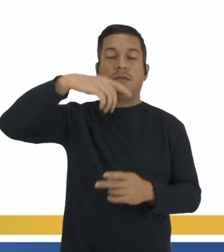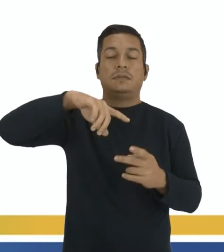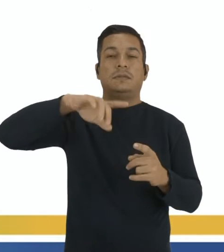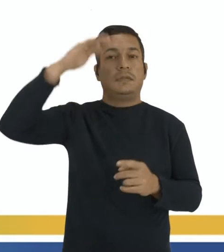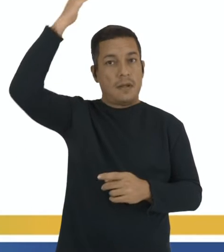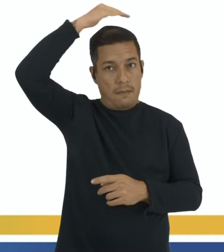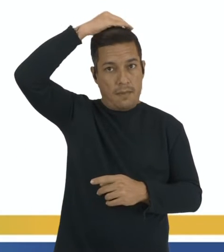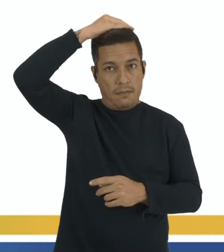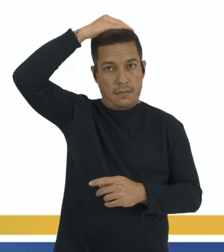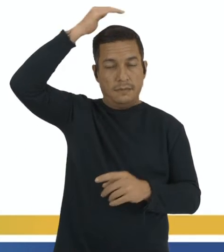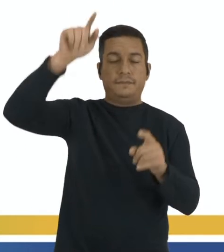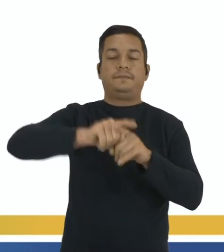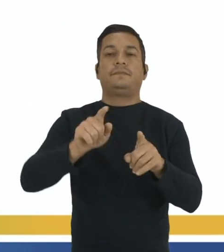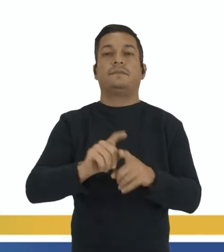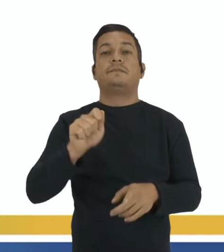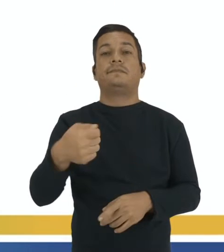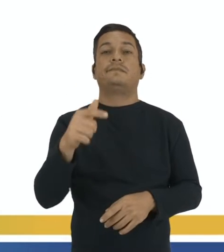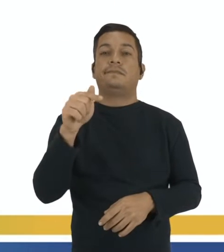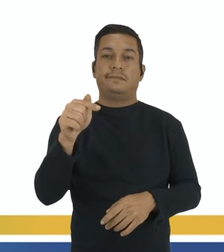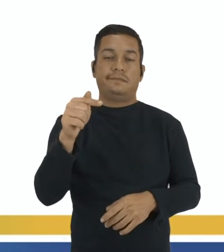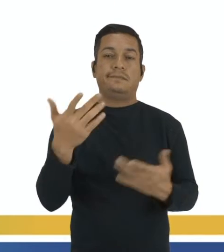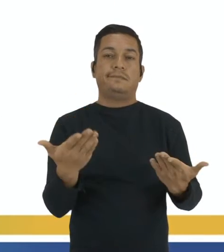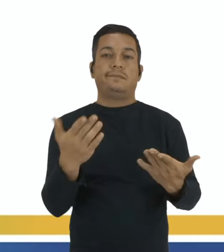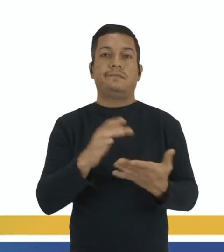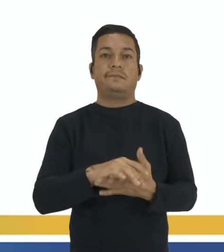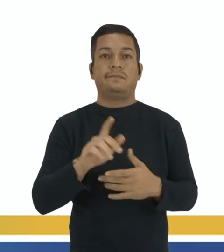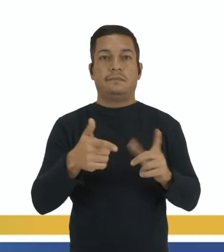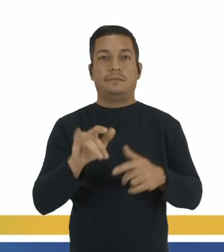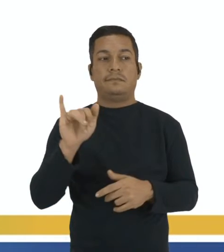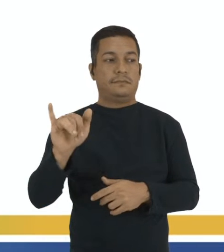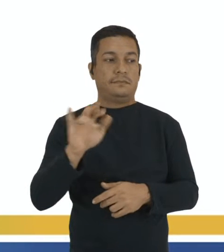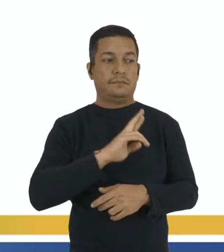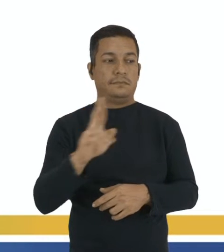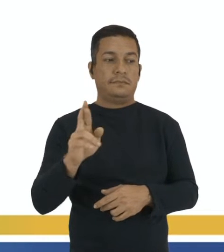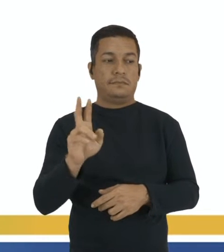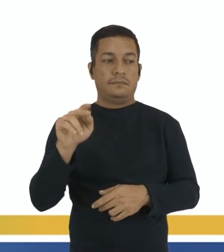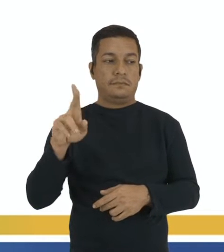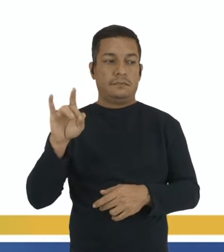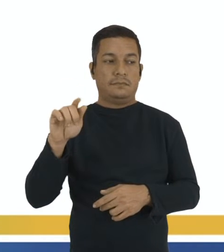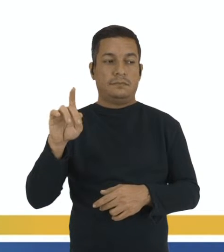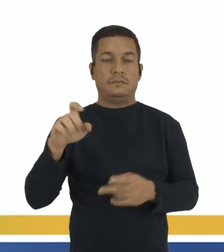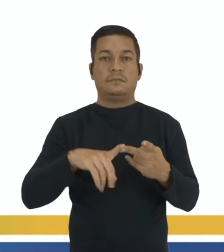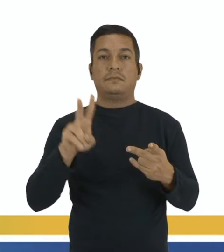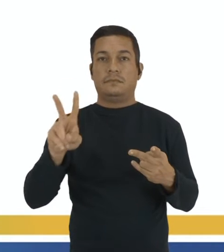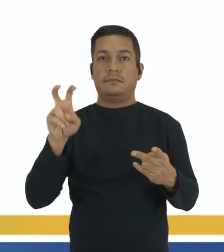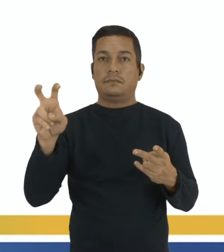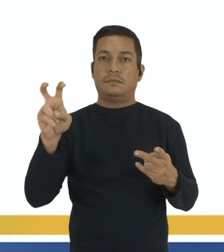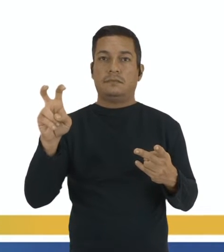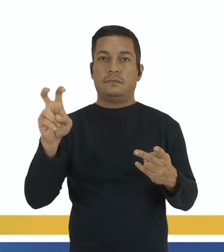símbolos são 7, pessoal, são quais? A letra I representava uma unidade, o V, 5